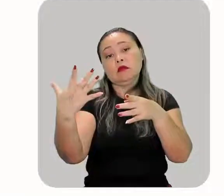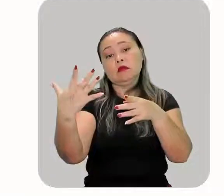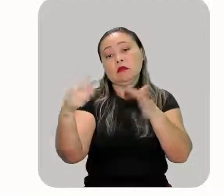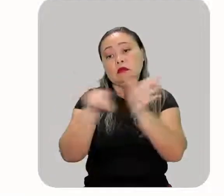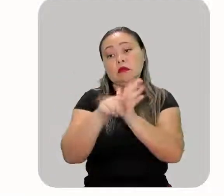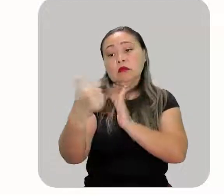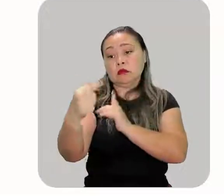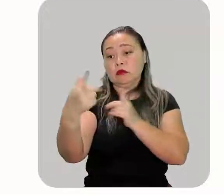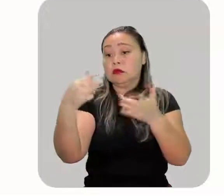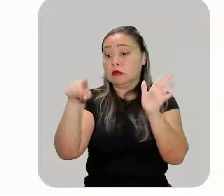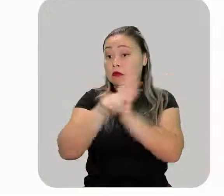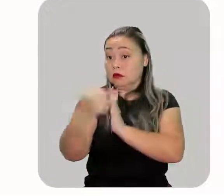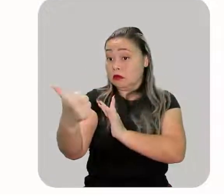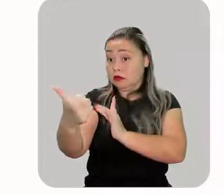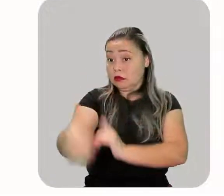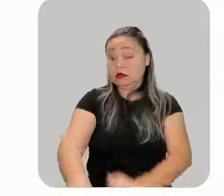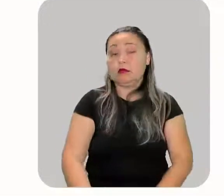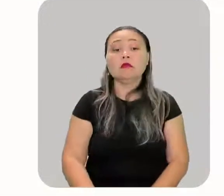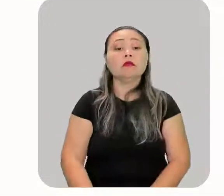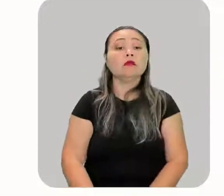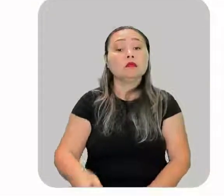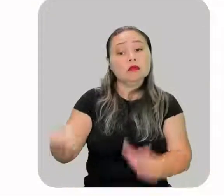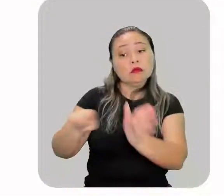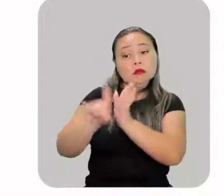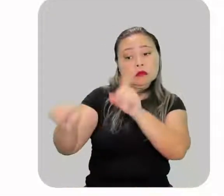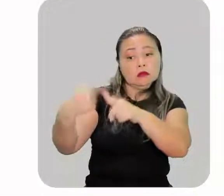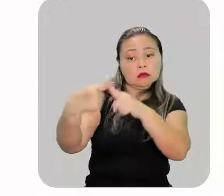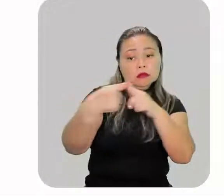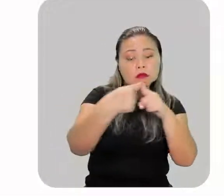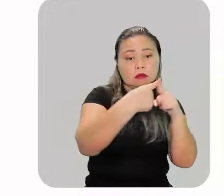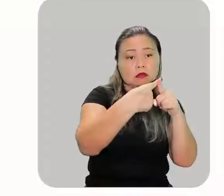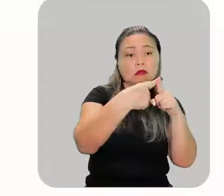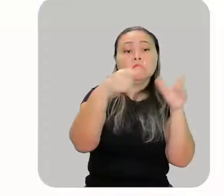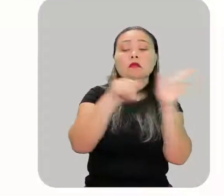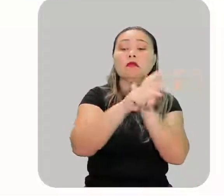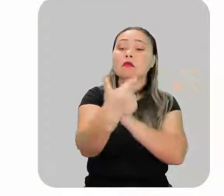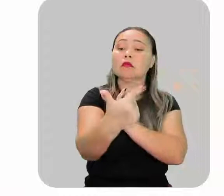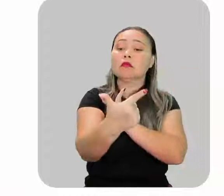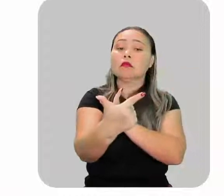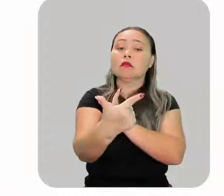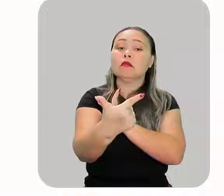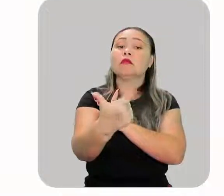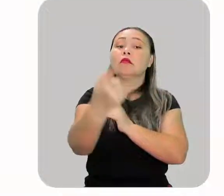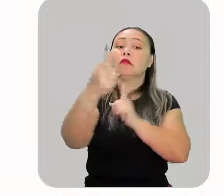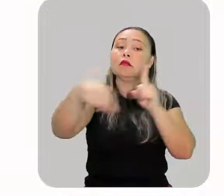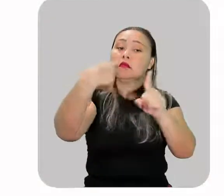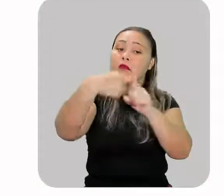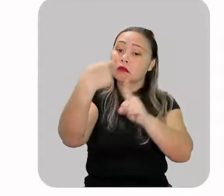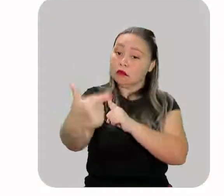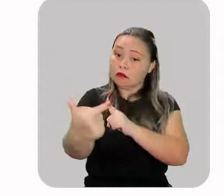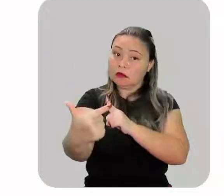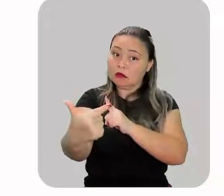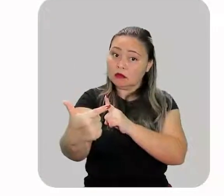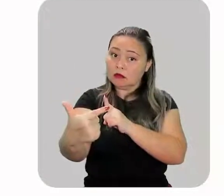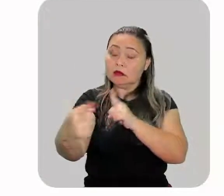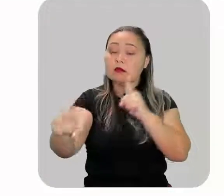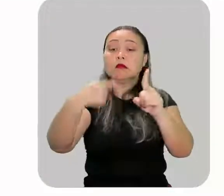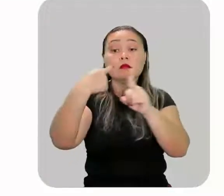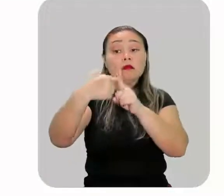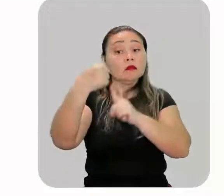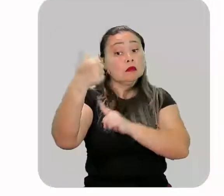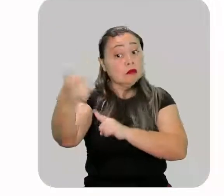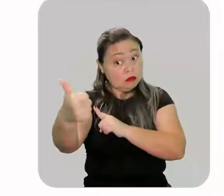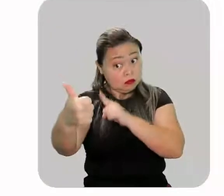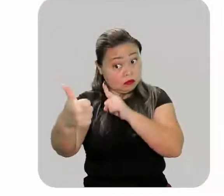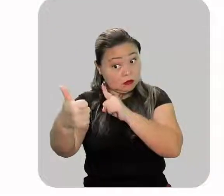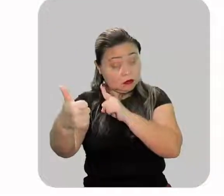1. Menos 1. Vamos lá. Aqui, ó, multiplicar. Menos 1 vezes menos 2. Fica mais 2. Mais 2